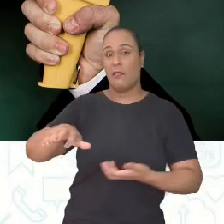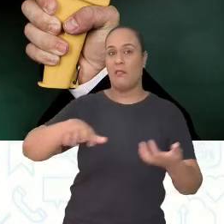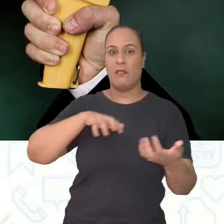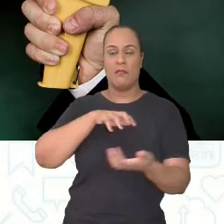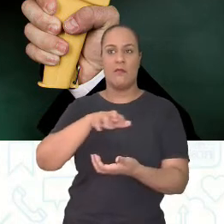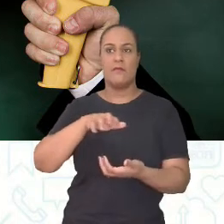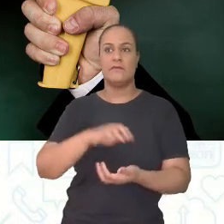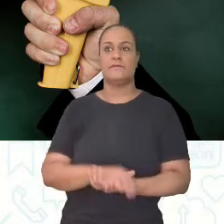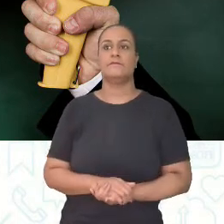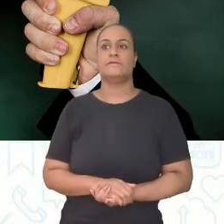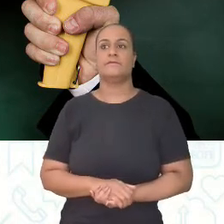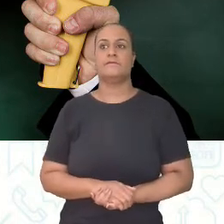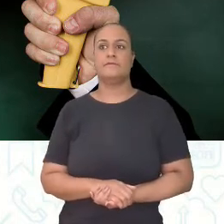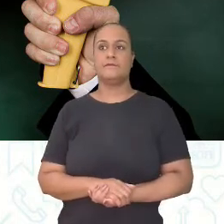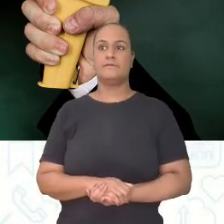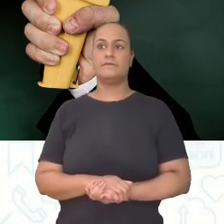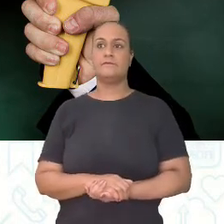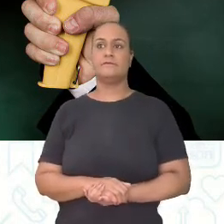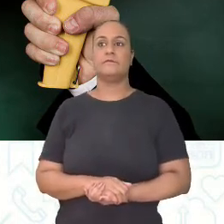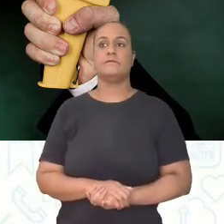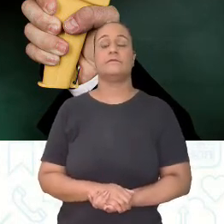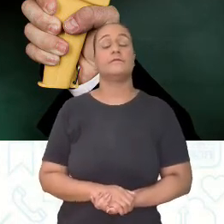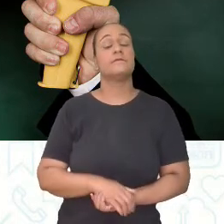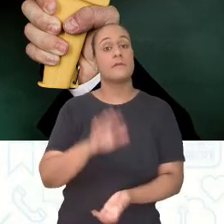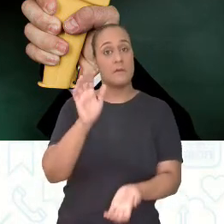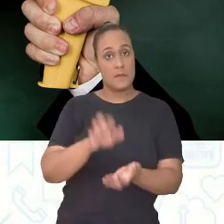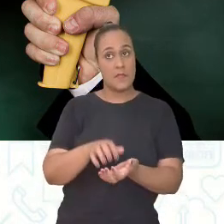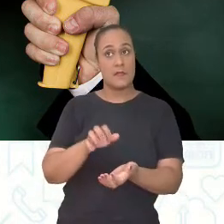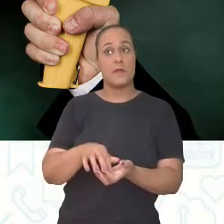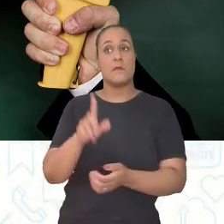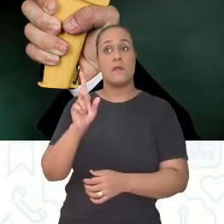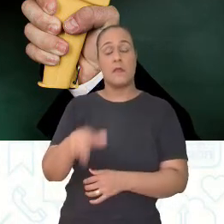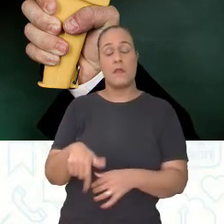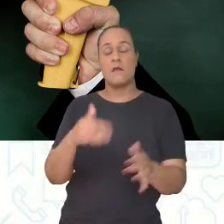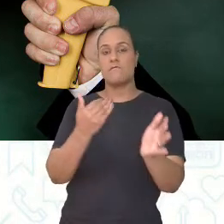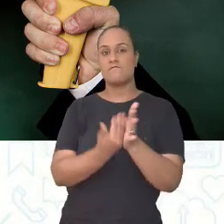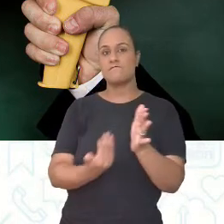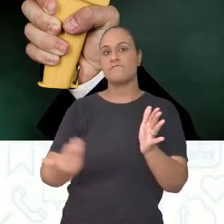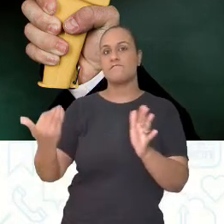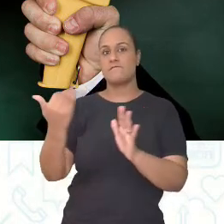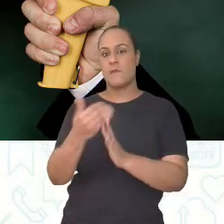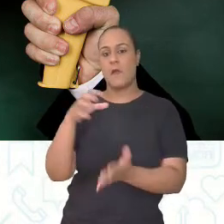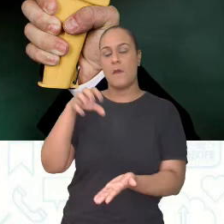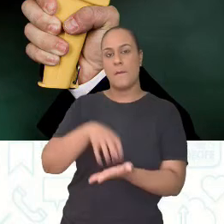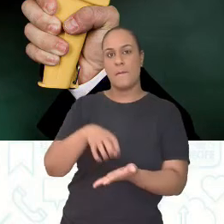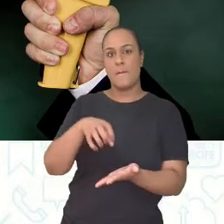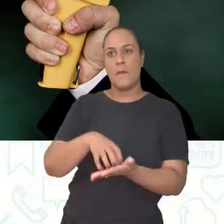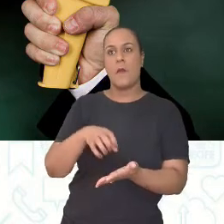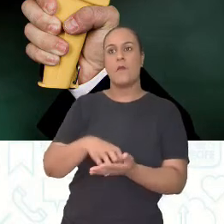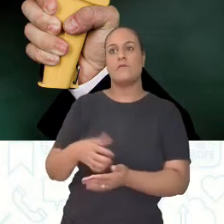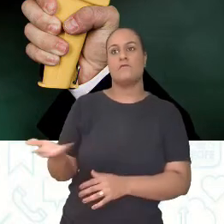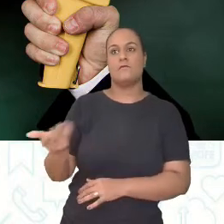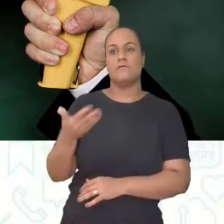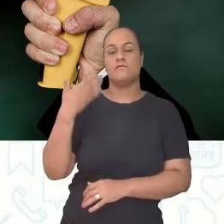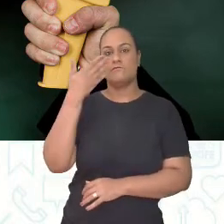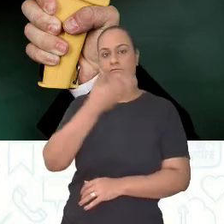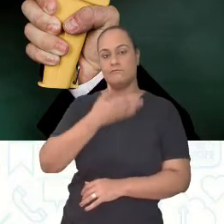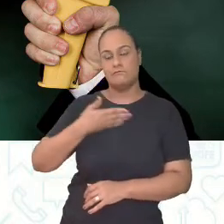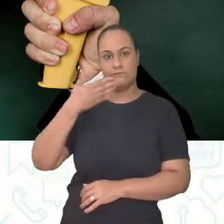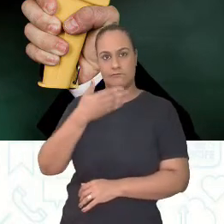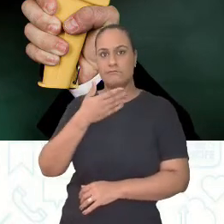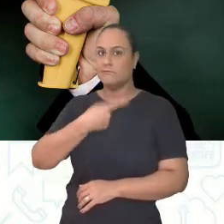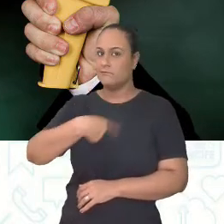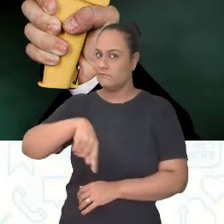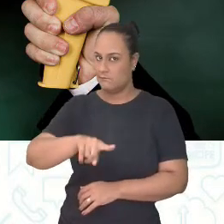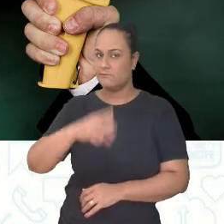vejam aí, se liguem. Pernambuco era um dos maiores centros de produção açucareira do Nordeste. Isso aí vocês